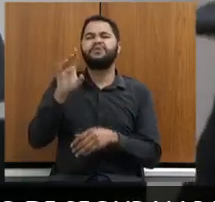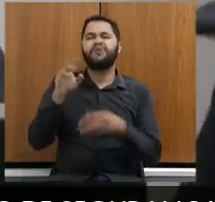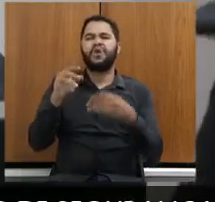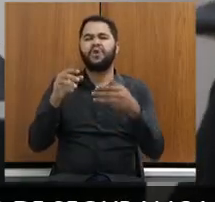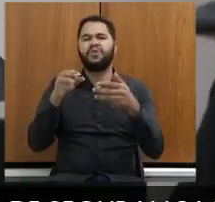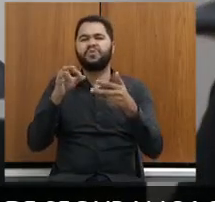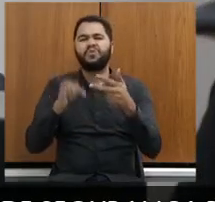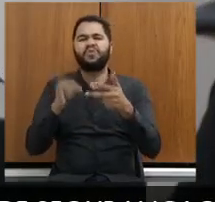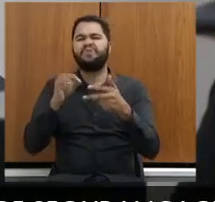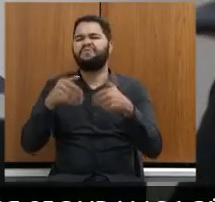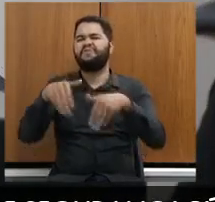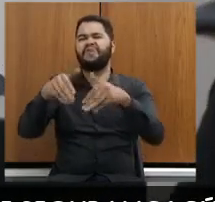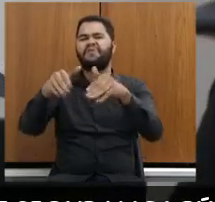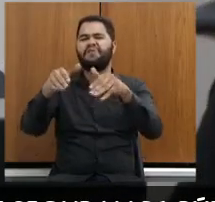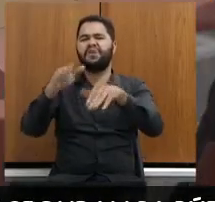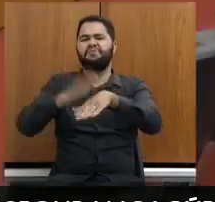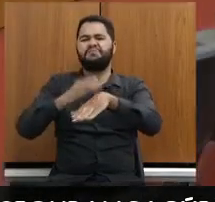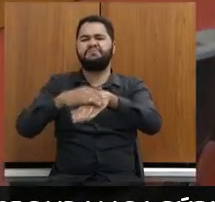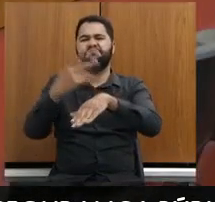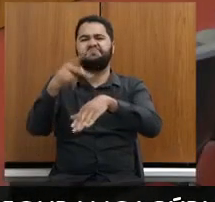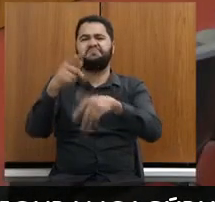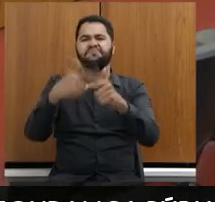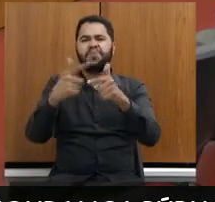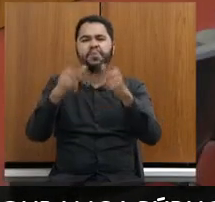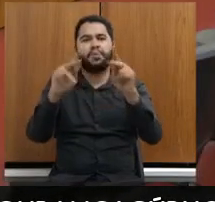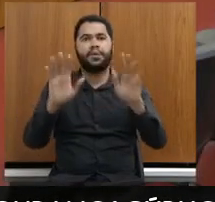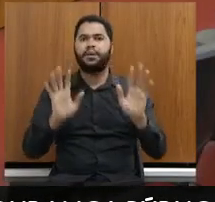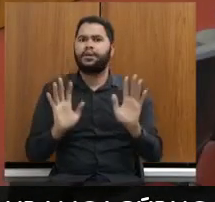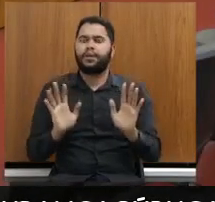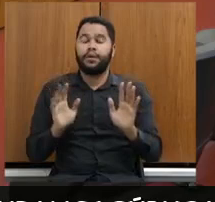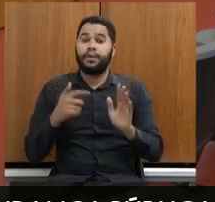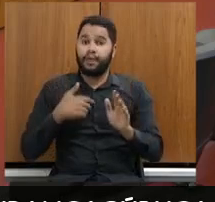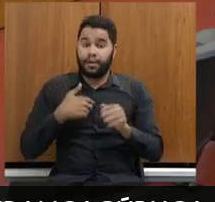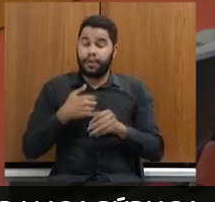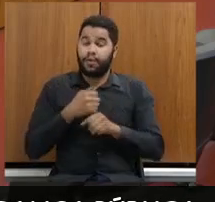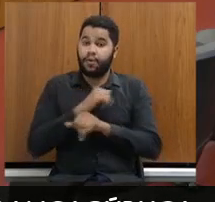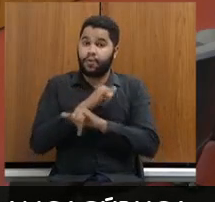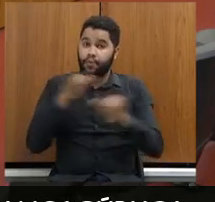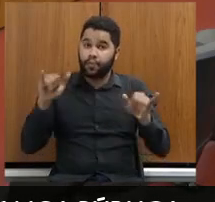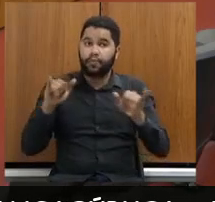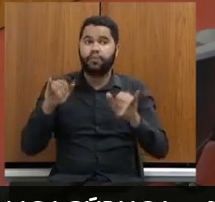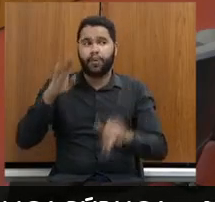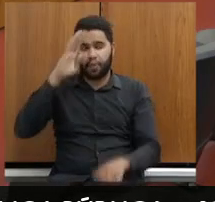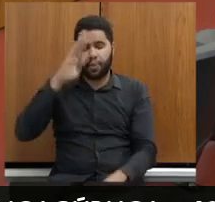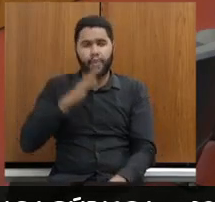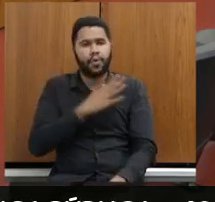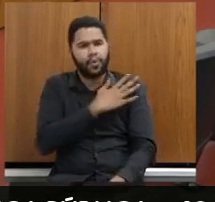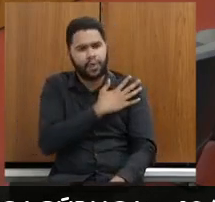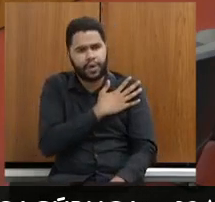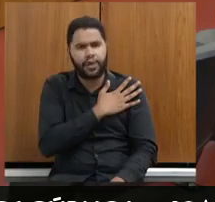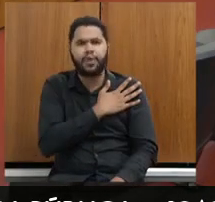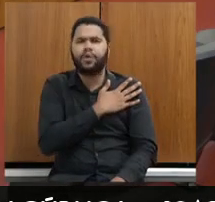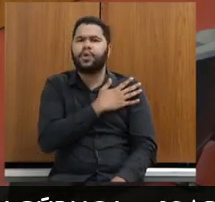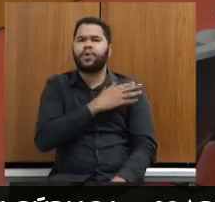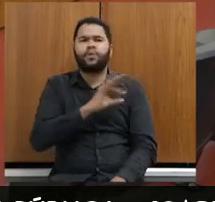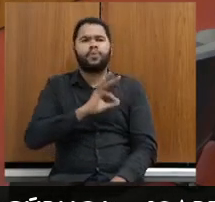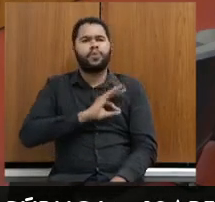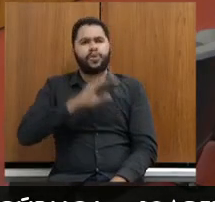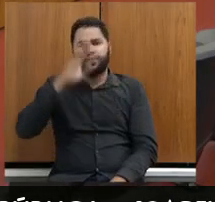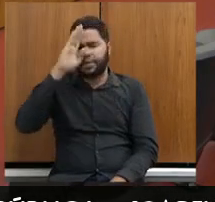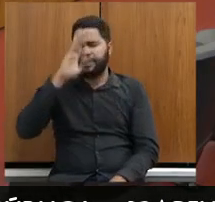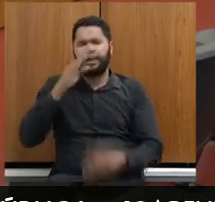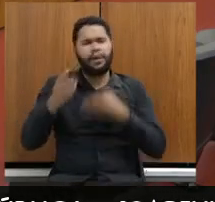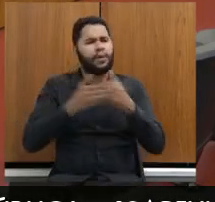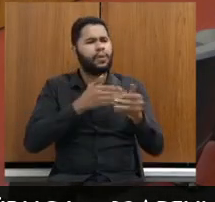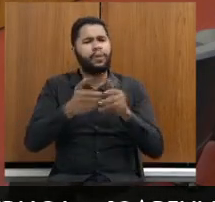vai embora Se vira e eu falo Ena eu falo isso com os coronéis da polícia militar farms na polícia viu fala em qualquer lugar